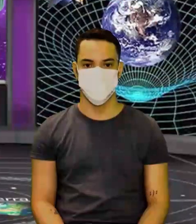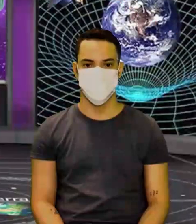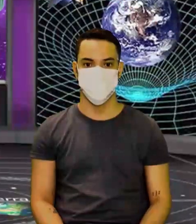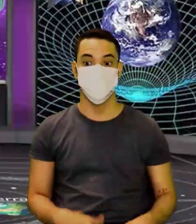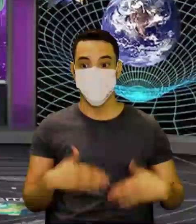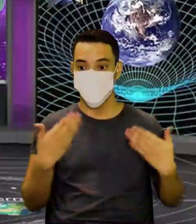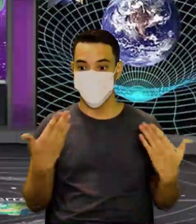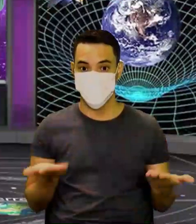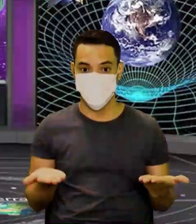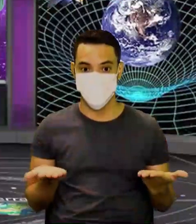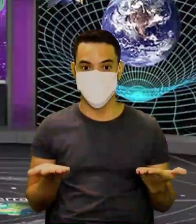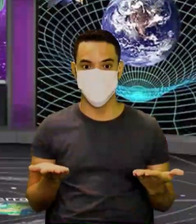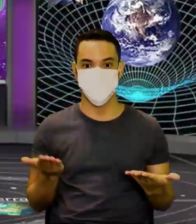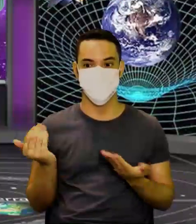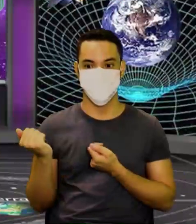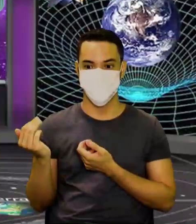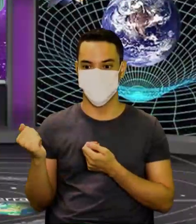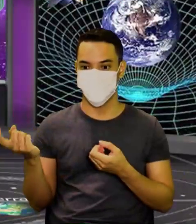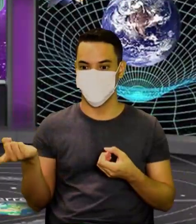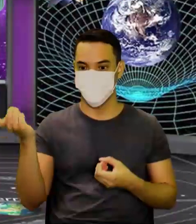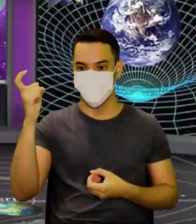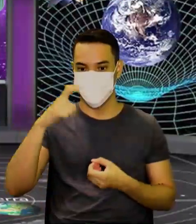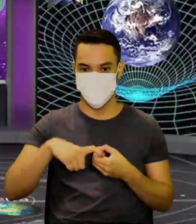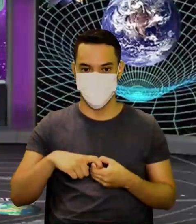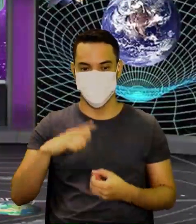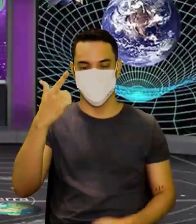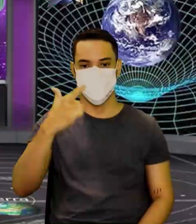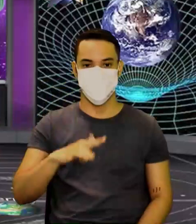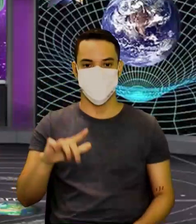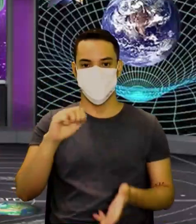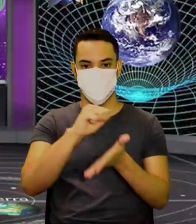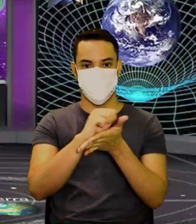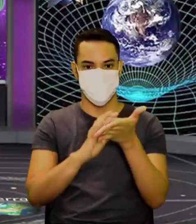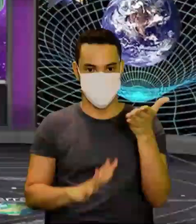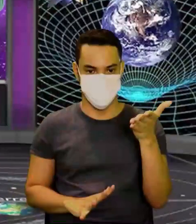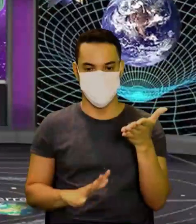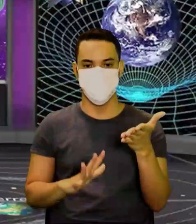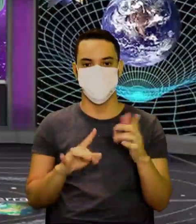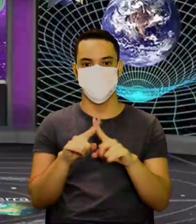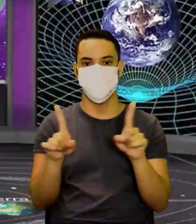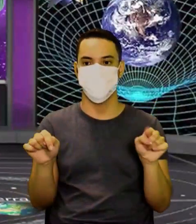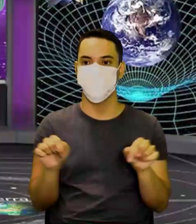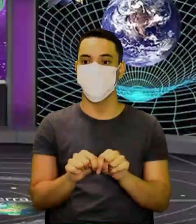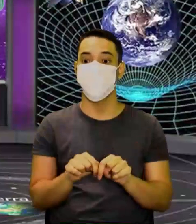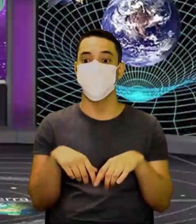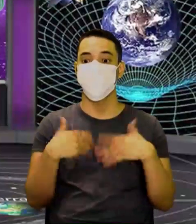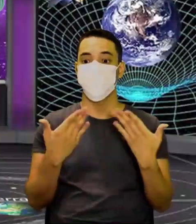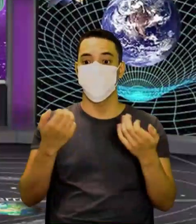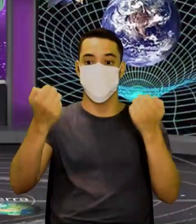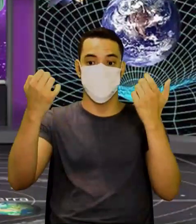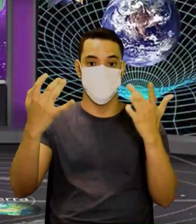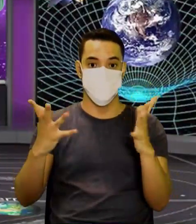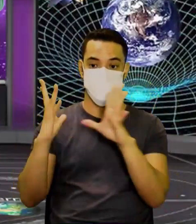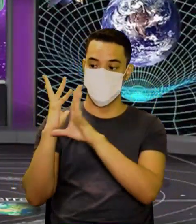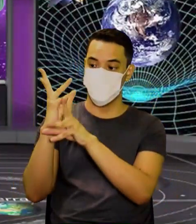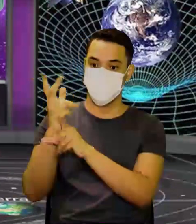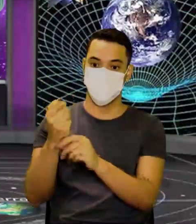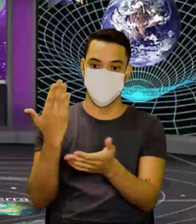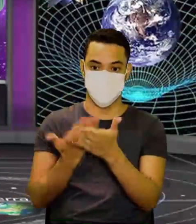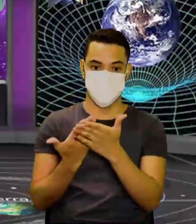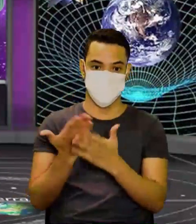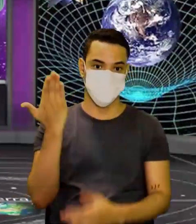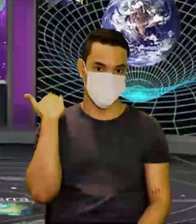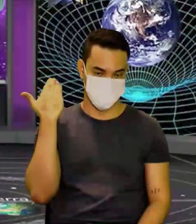E aí, jovens, voltamos para as nossas atividades de sala. Bom, o que nós falamos na revisão, na aula